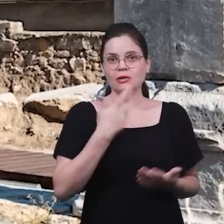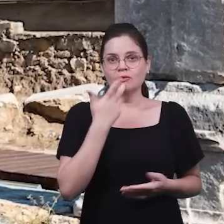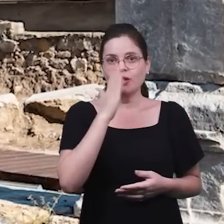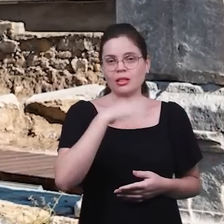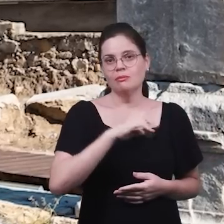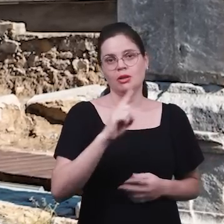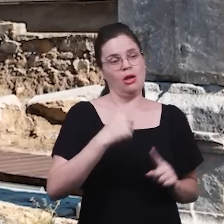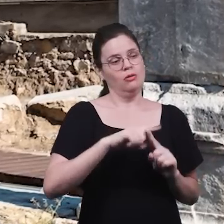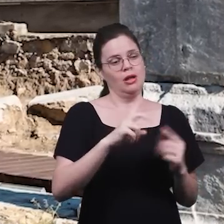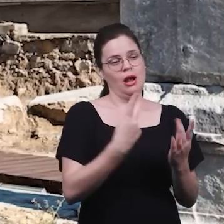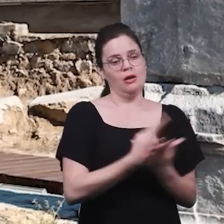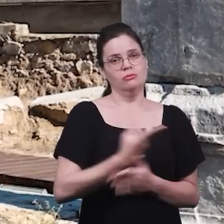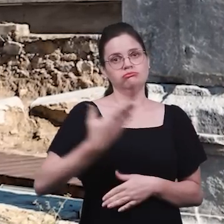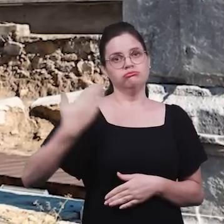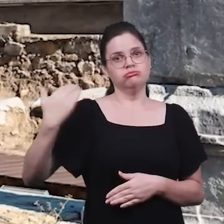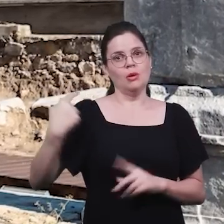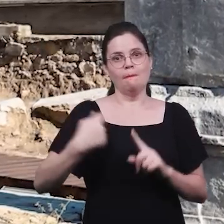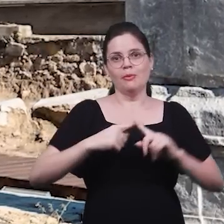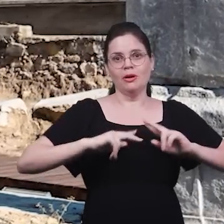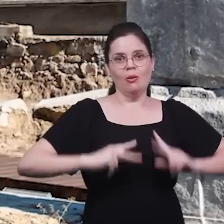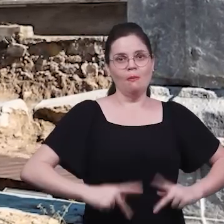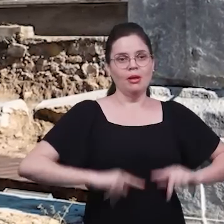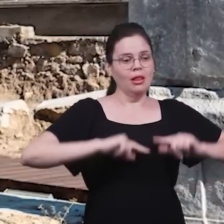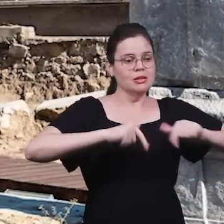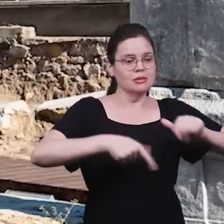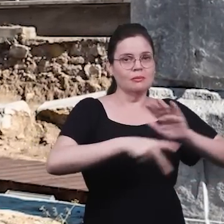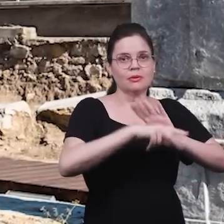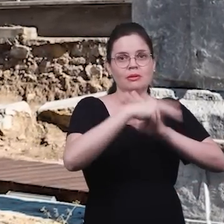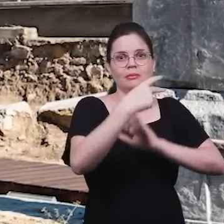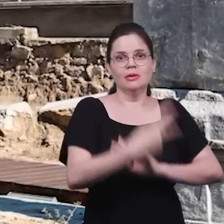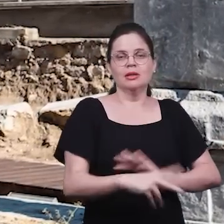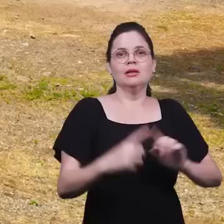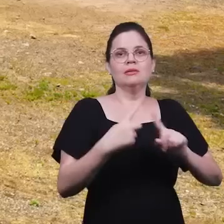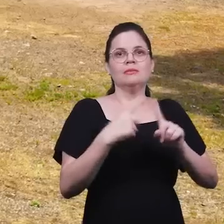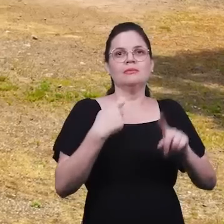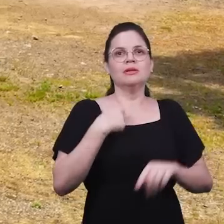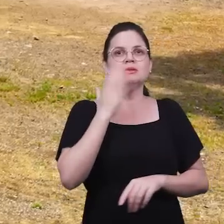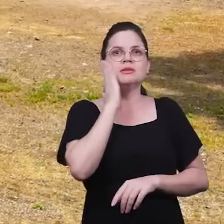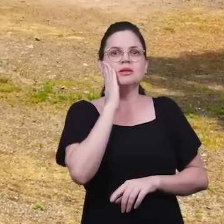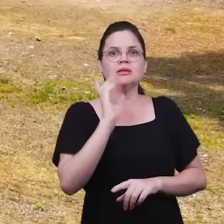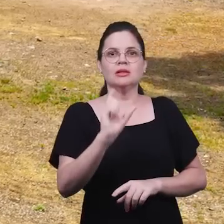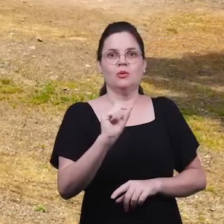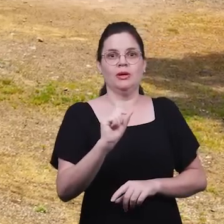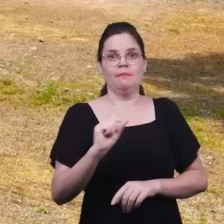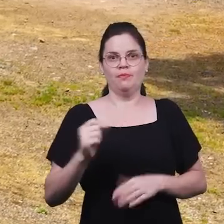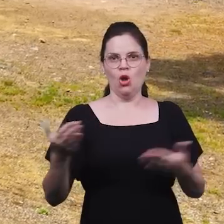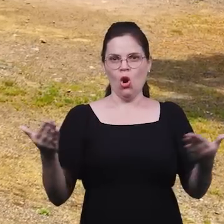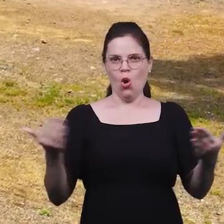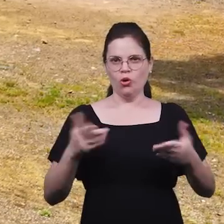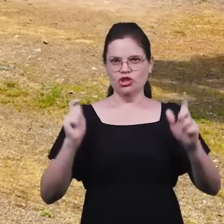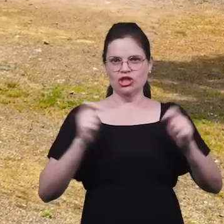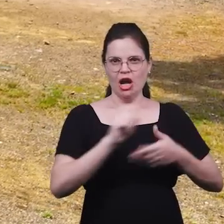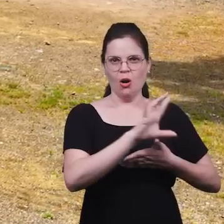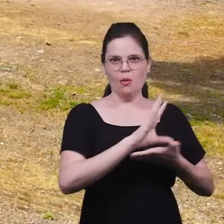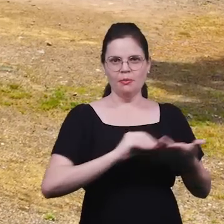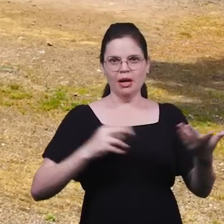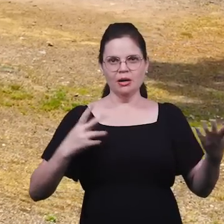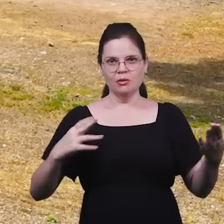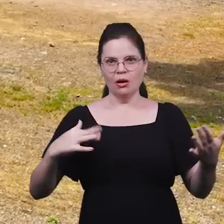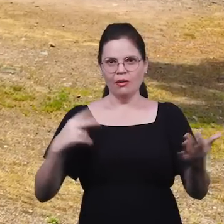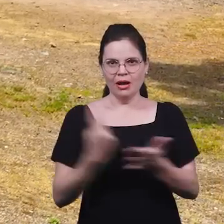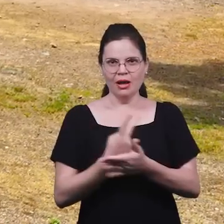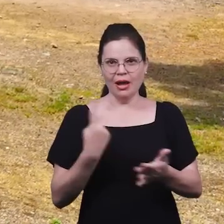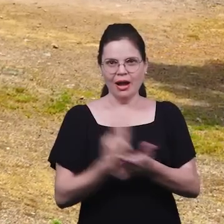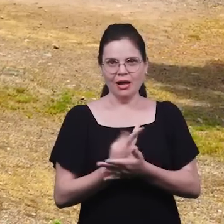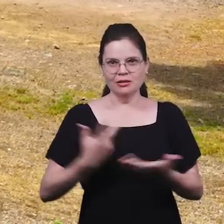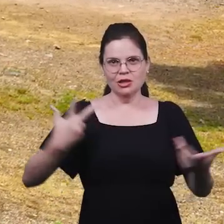mal. É o homem. Mas sabendo uma coisa, é que os erros é que não pode continuar. Errar